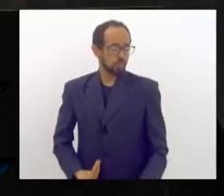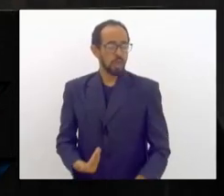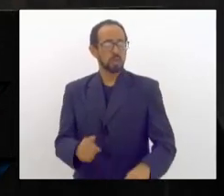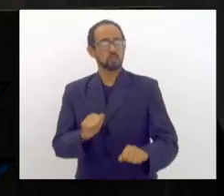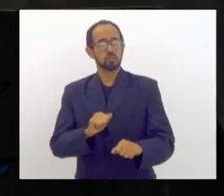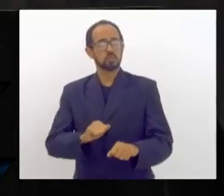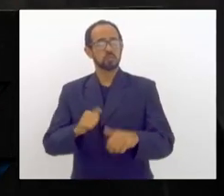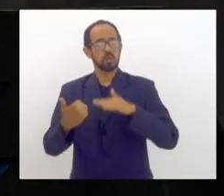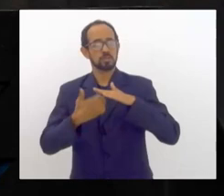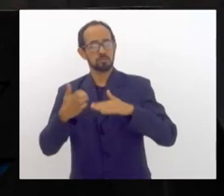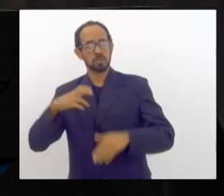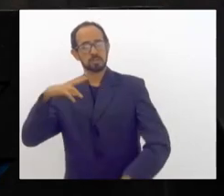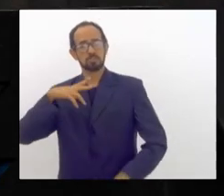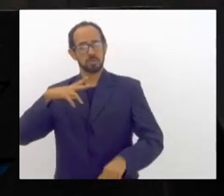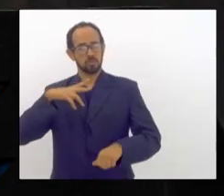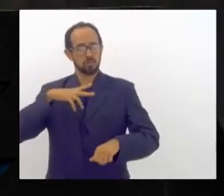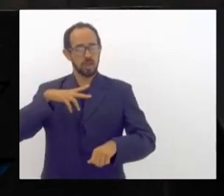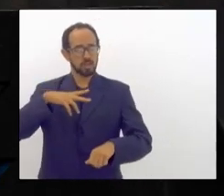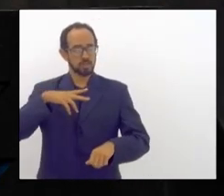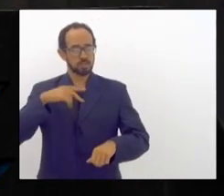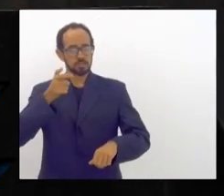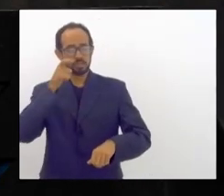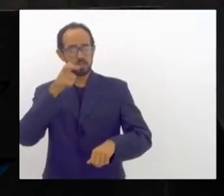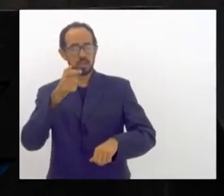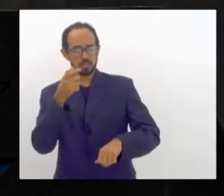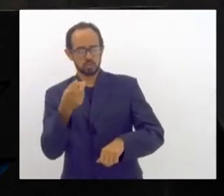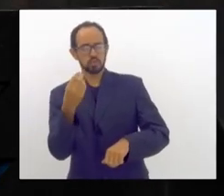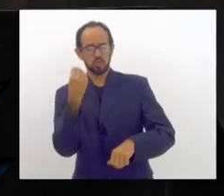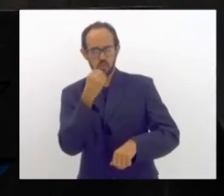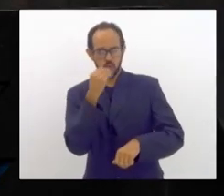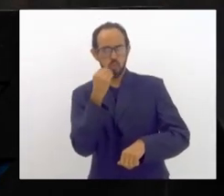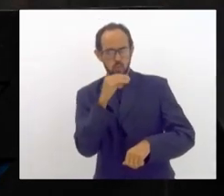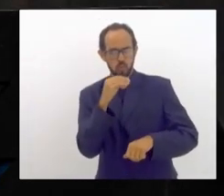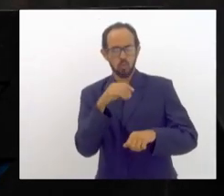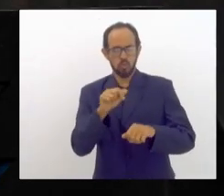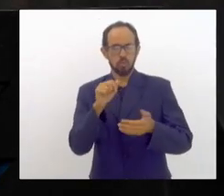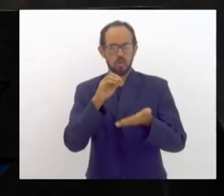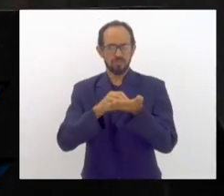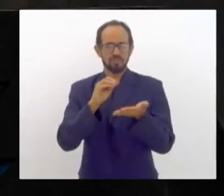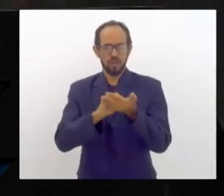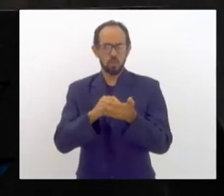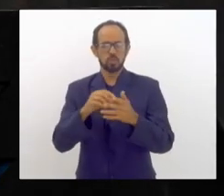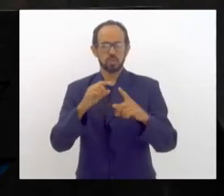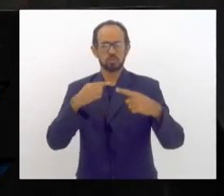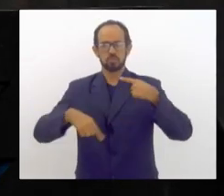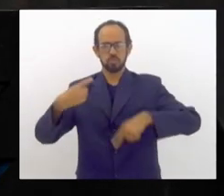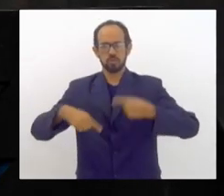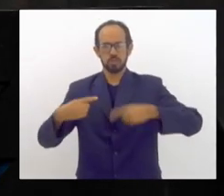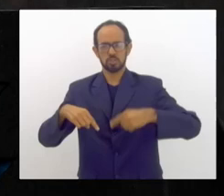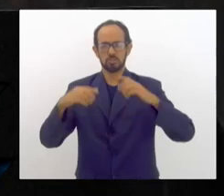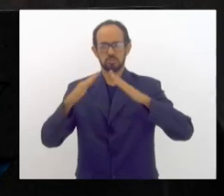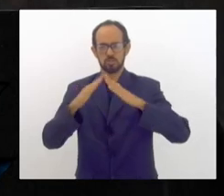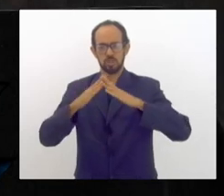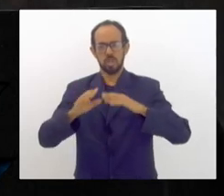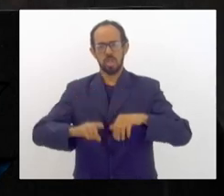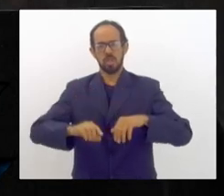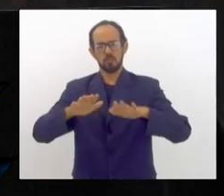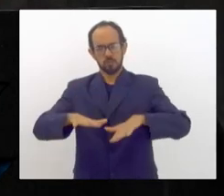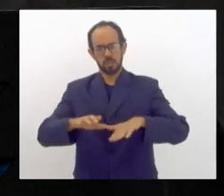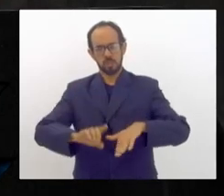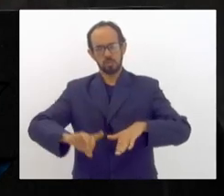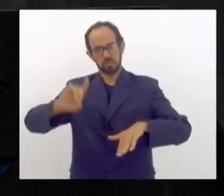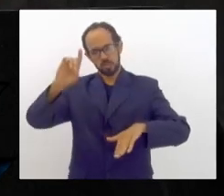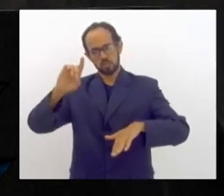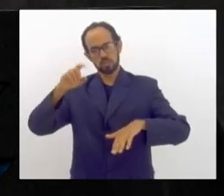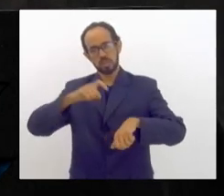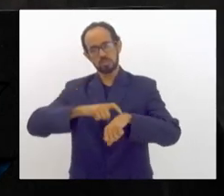com a especulação imobiliária e anos de falta de política decente de moradia popular. Fiquem com Deus, que esse momento de